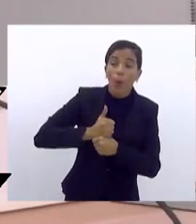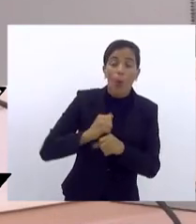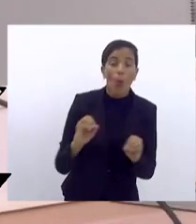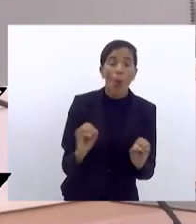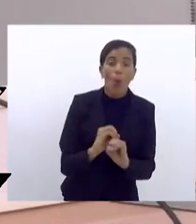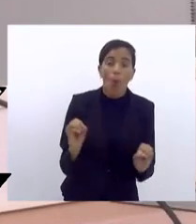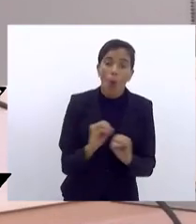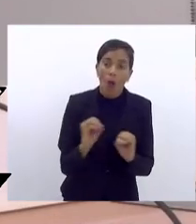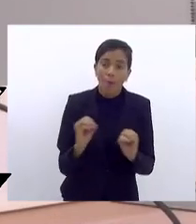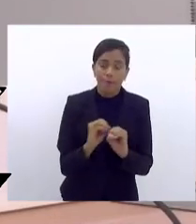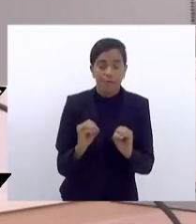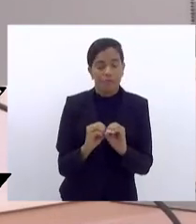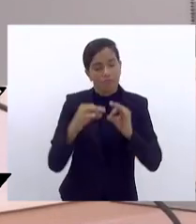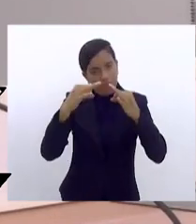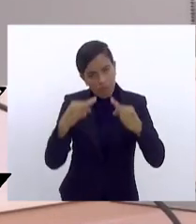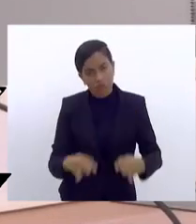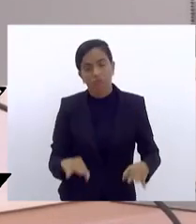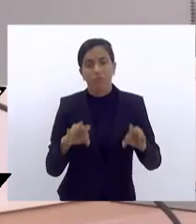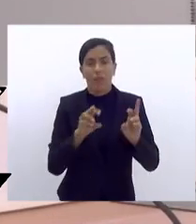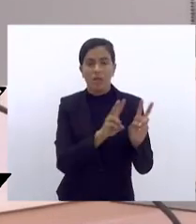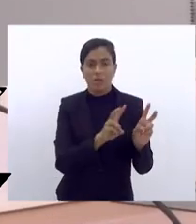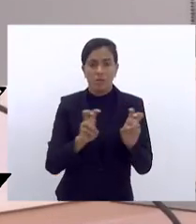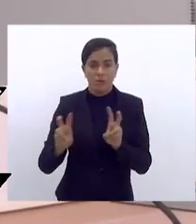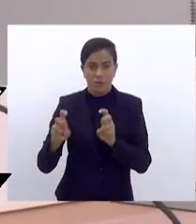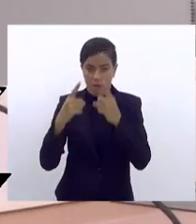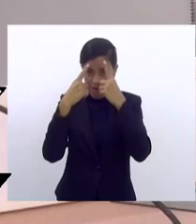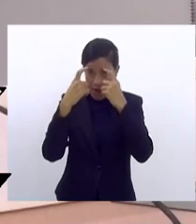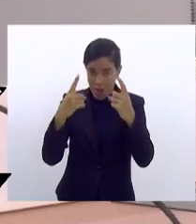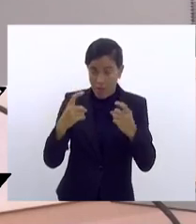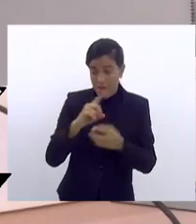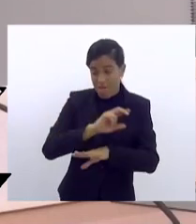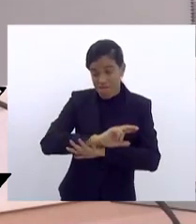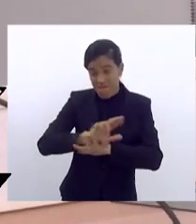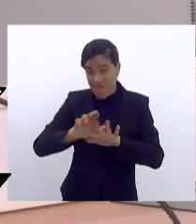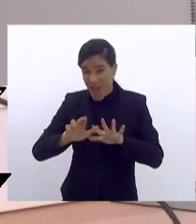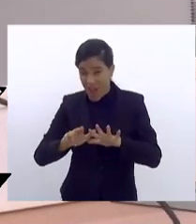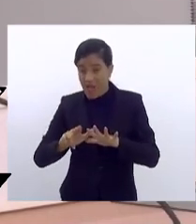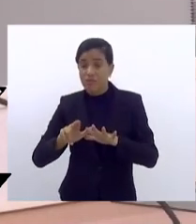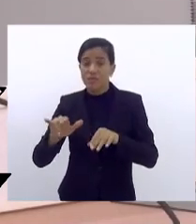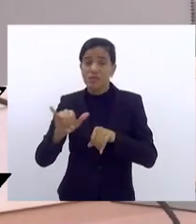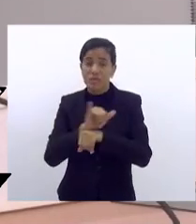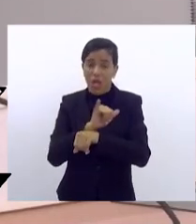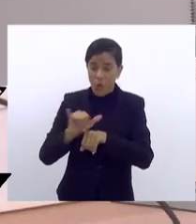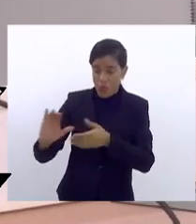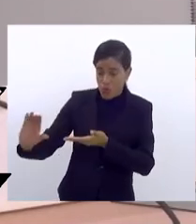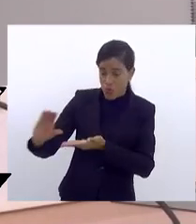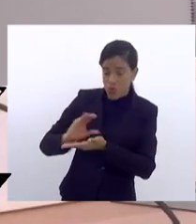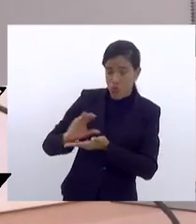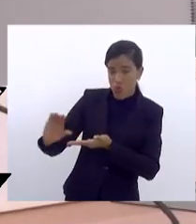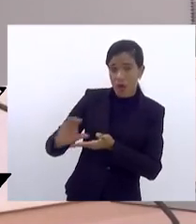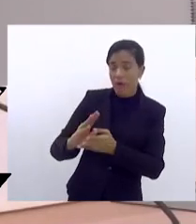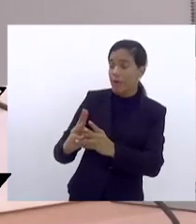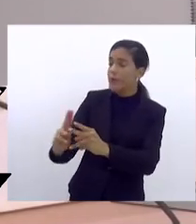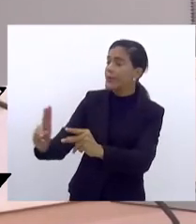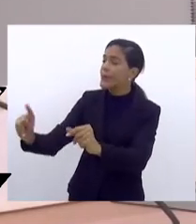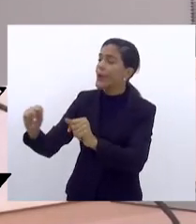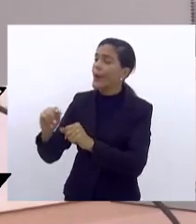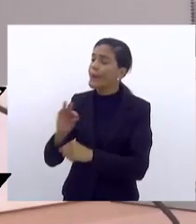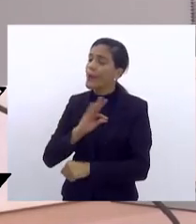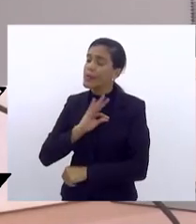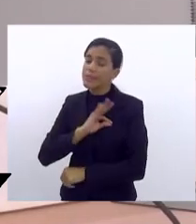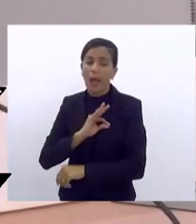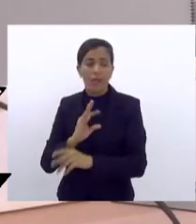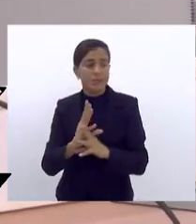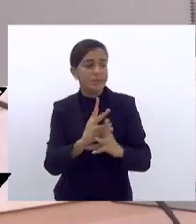campo endereçando verdadeiramente as causas das violências muitos recursos vão ser despejados em ações policialescas